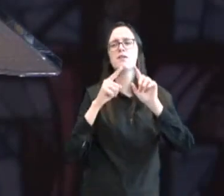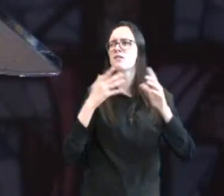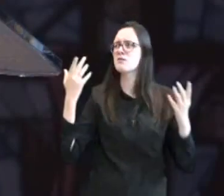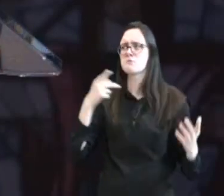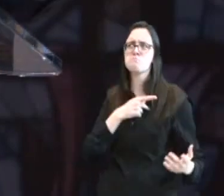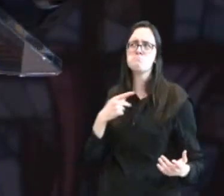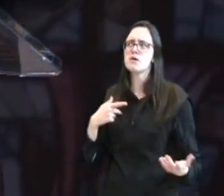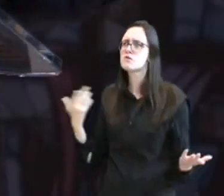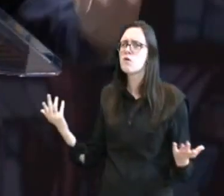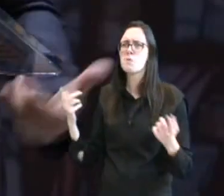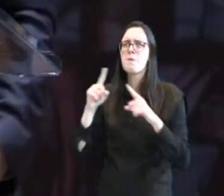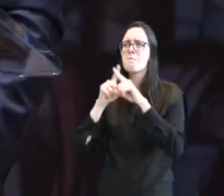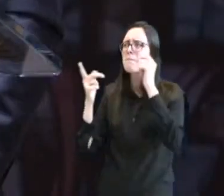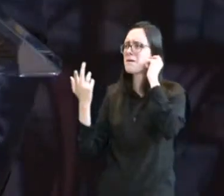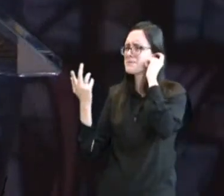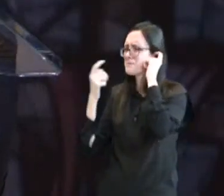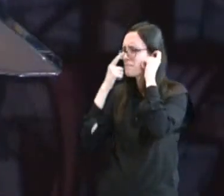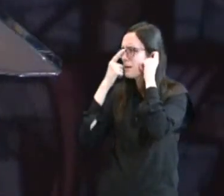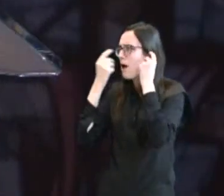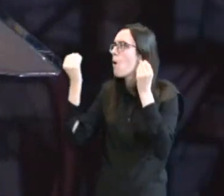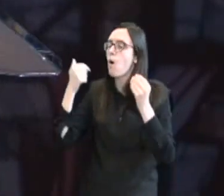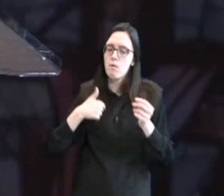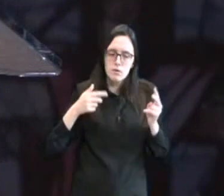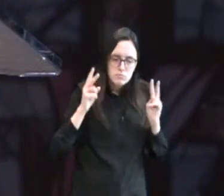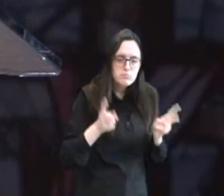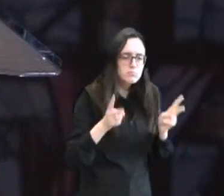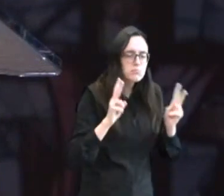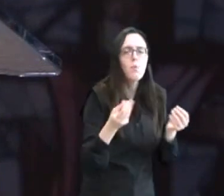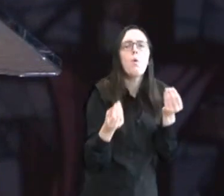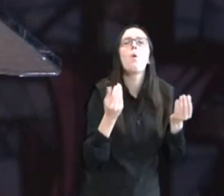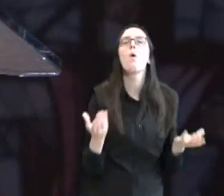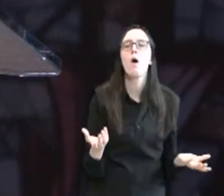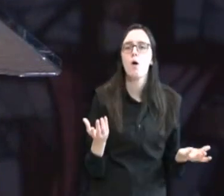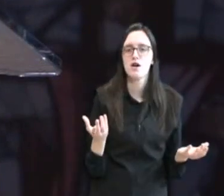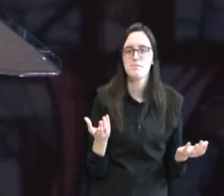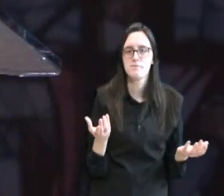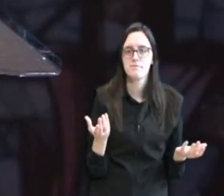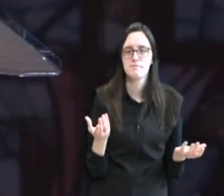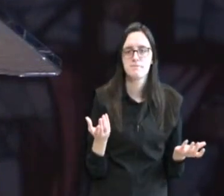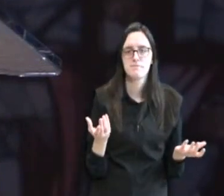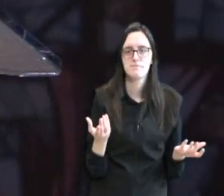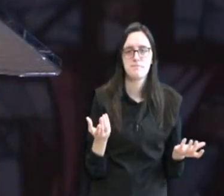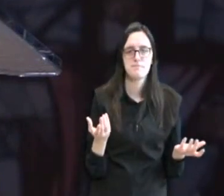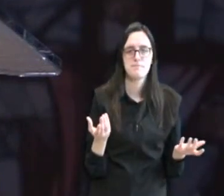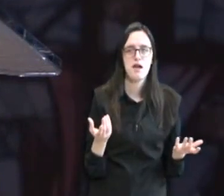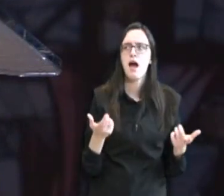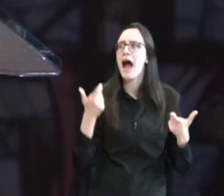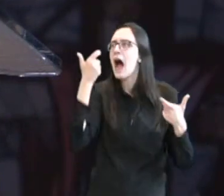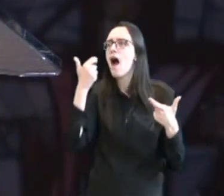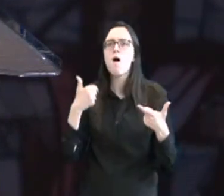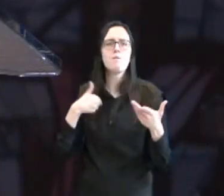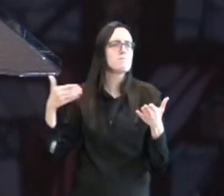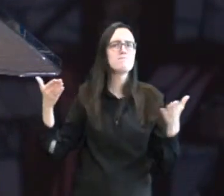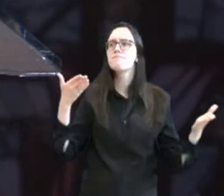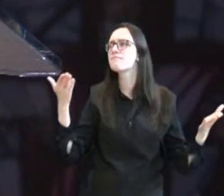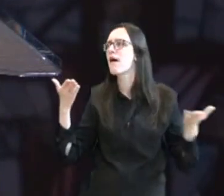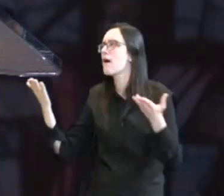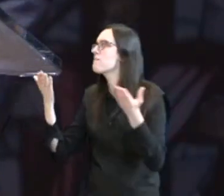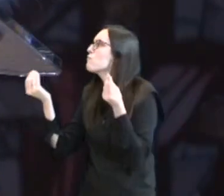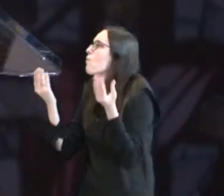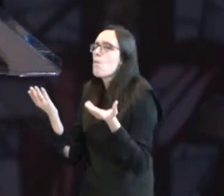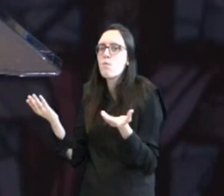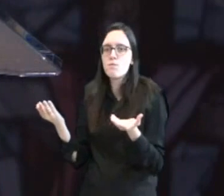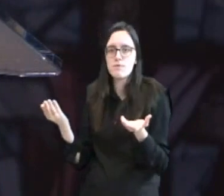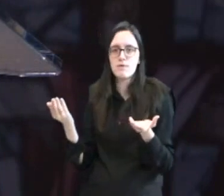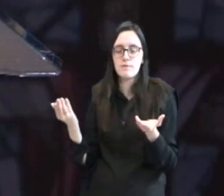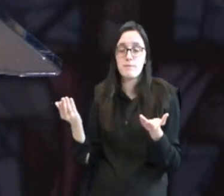o que me leva em permanecer nos ensinos dos apóstolos? Aonde que eu chego? Eu